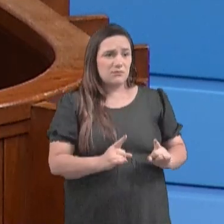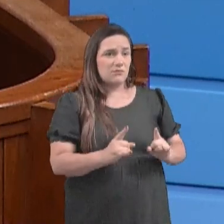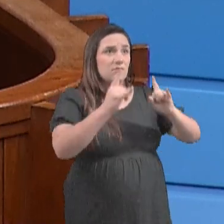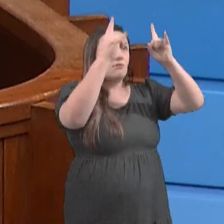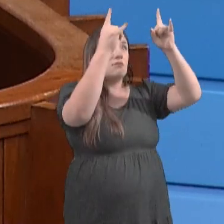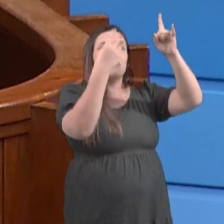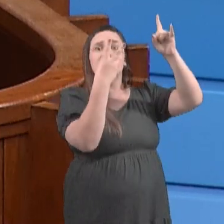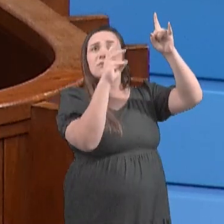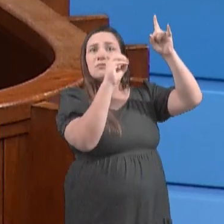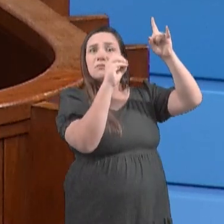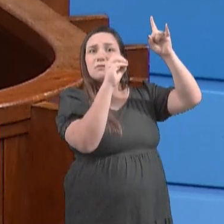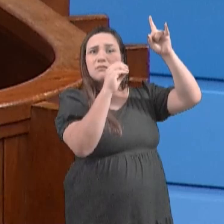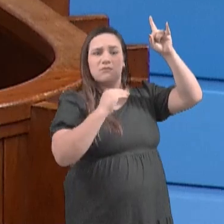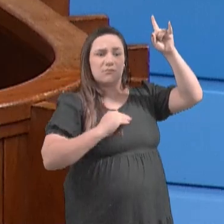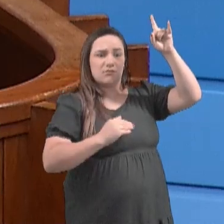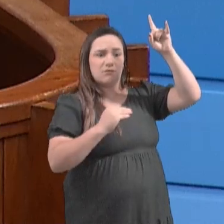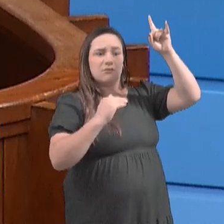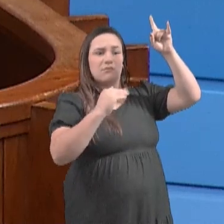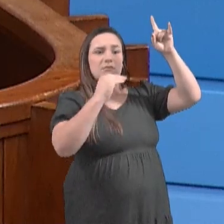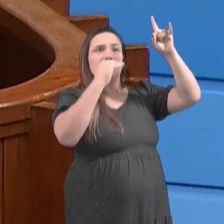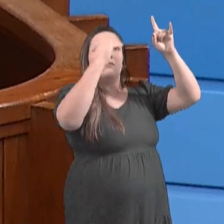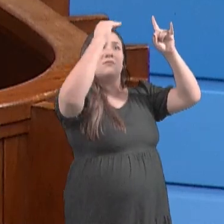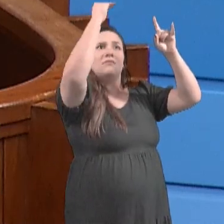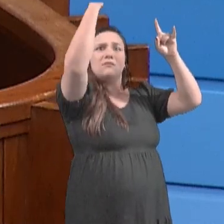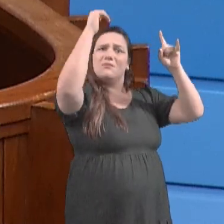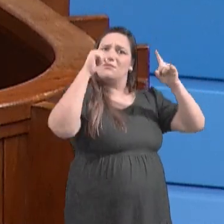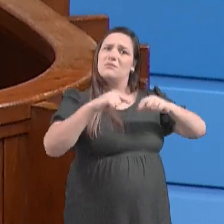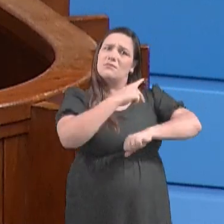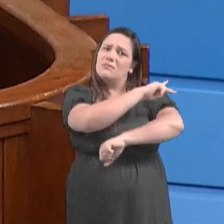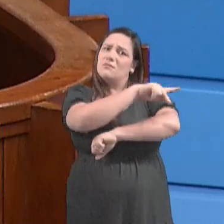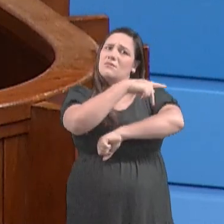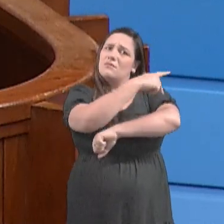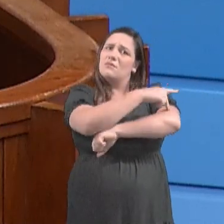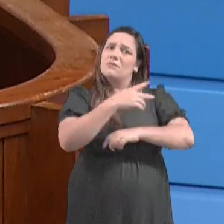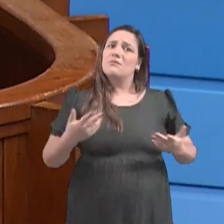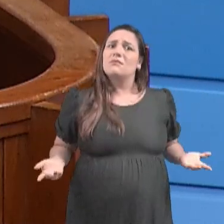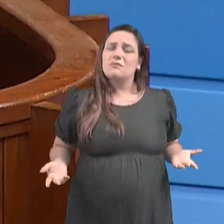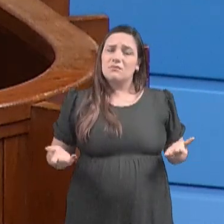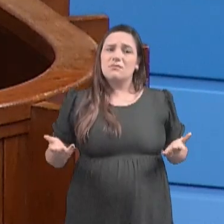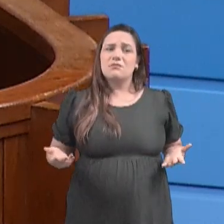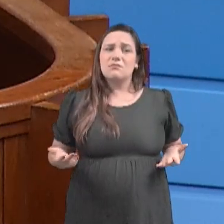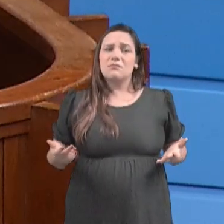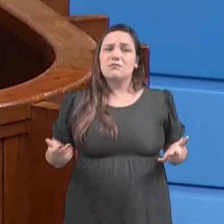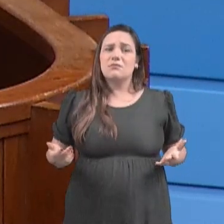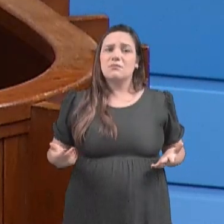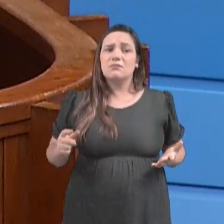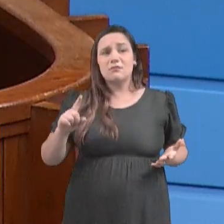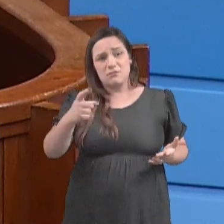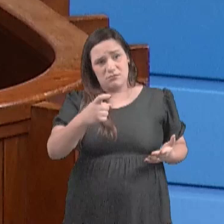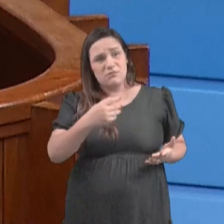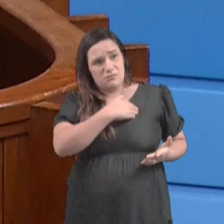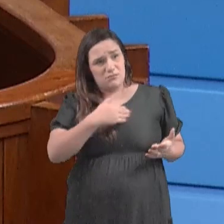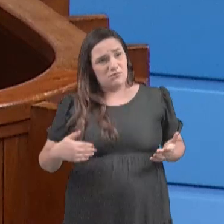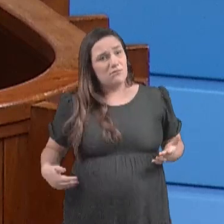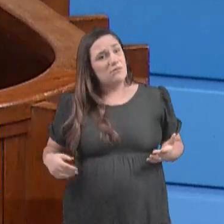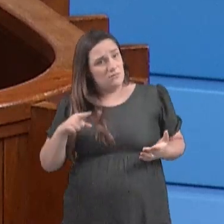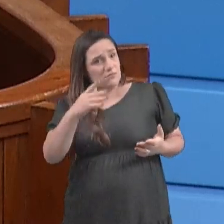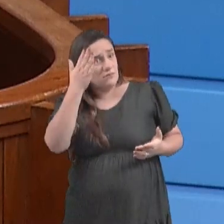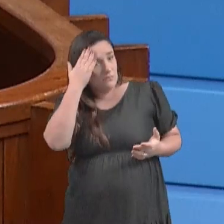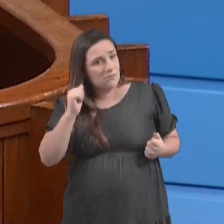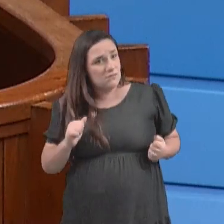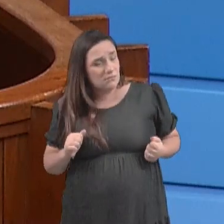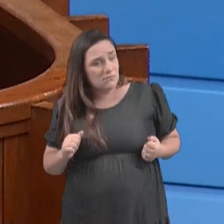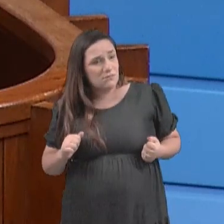andares nessa região, aqui no parque, deputado Zeca do PT, meu querido ex-governador. E falando em